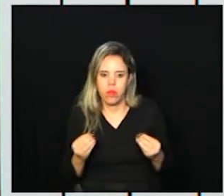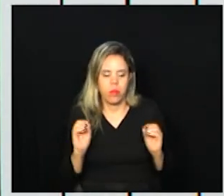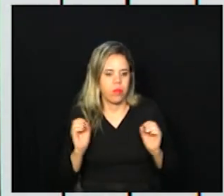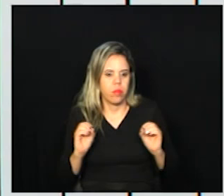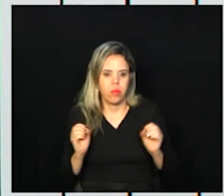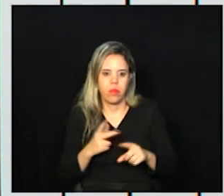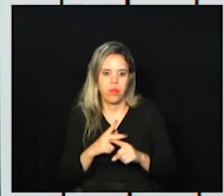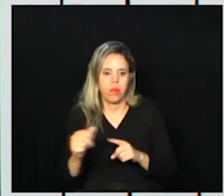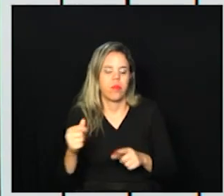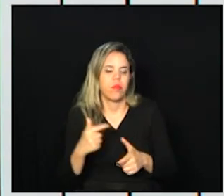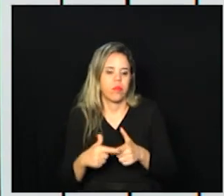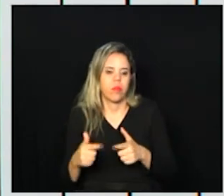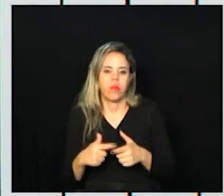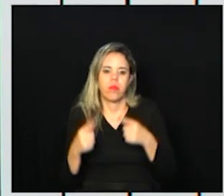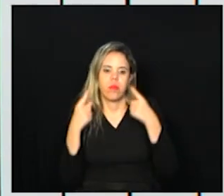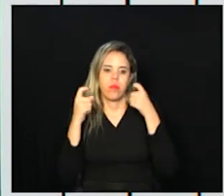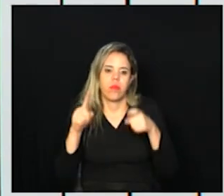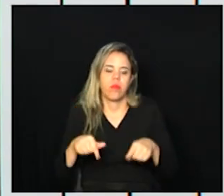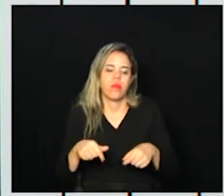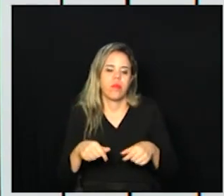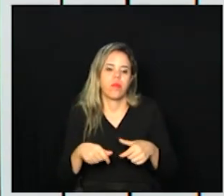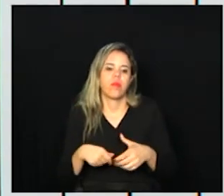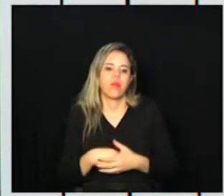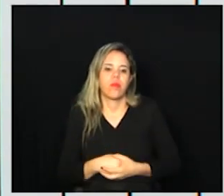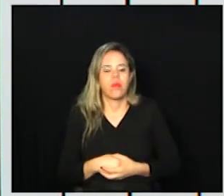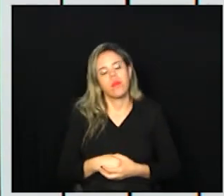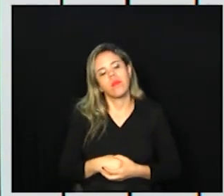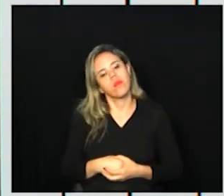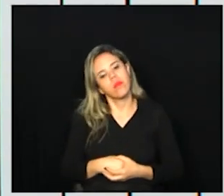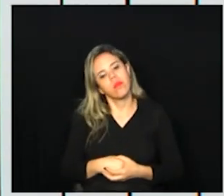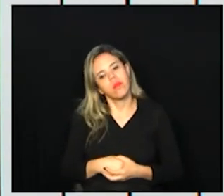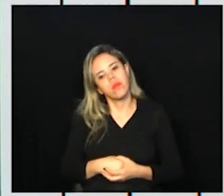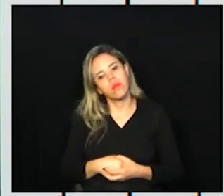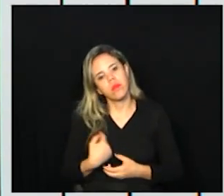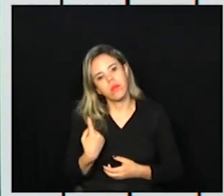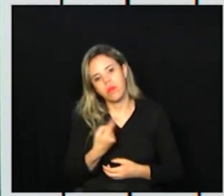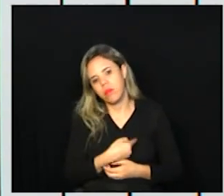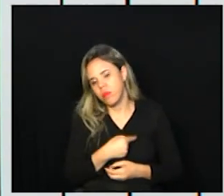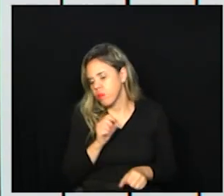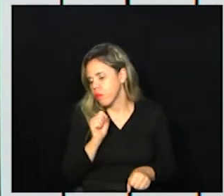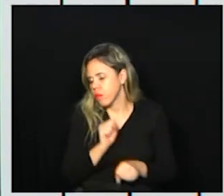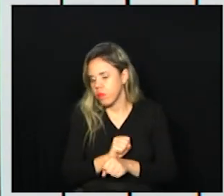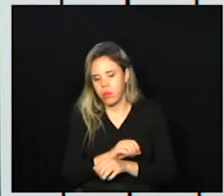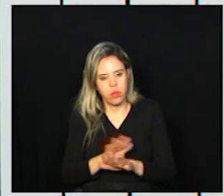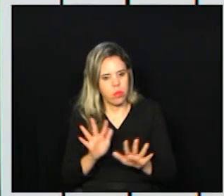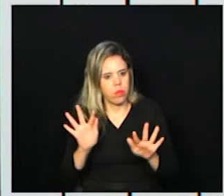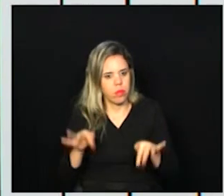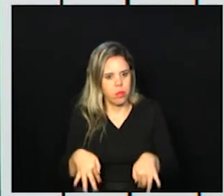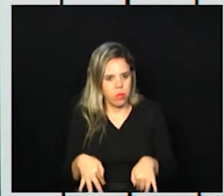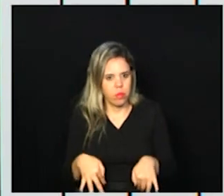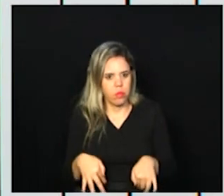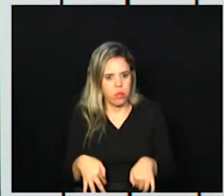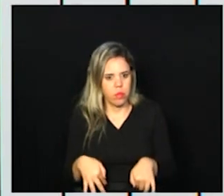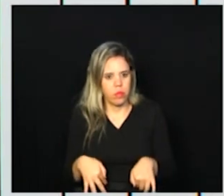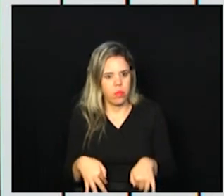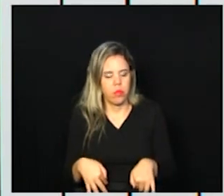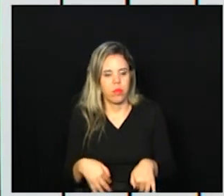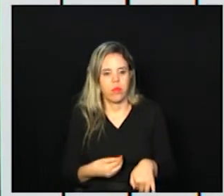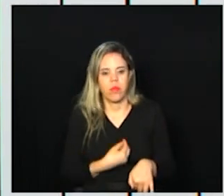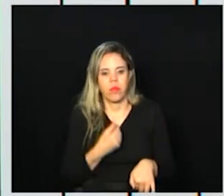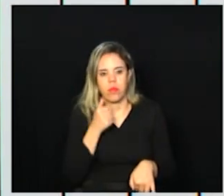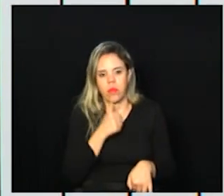sair desse ciclo, que ele é vicioso, e é um ciclo que, se a gente não parar, o fim dele é com o fim da vida dessa